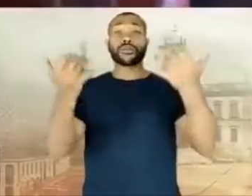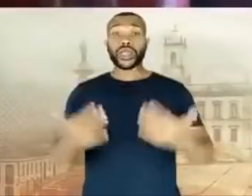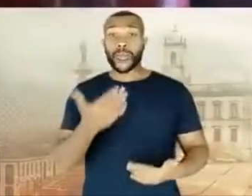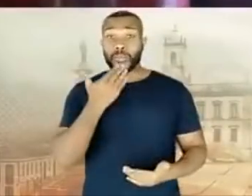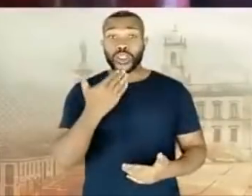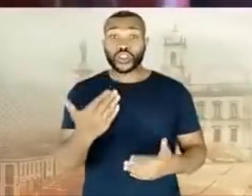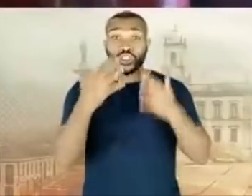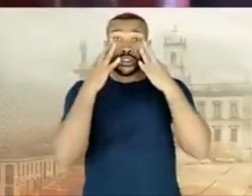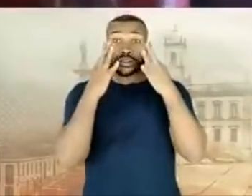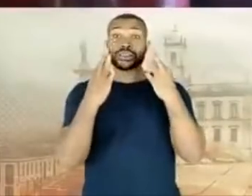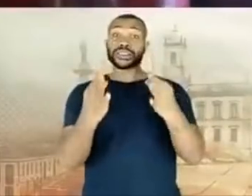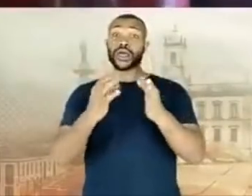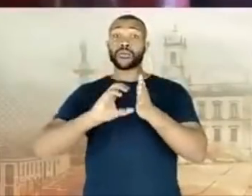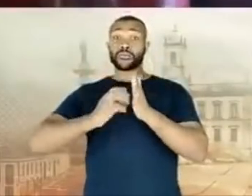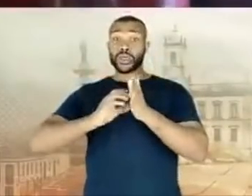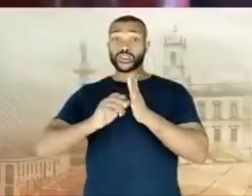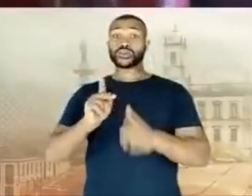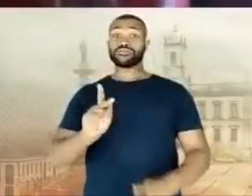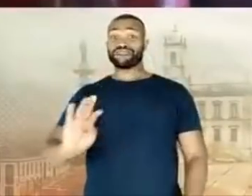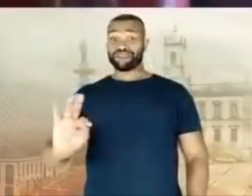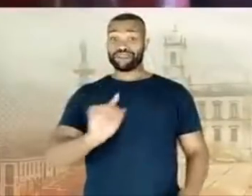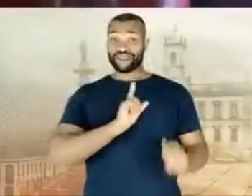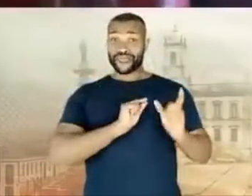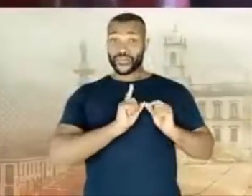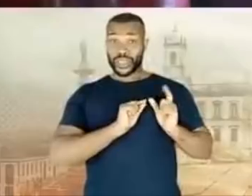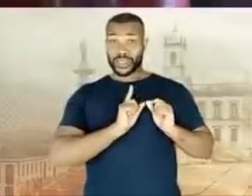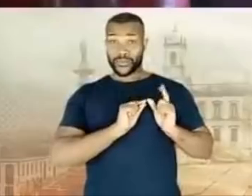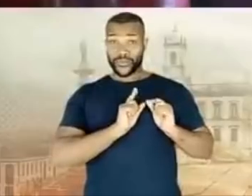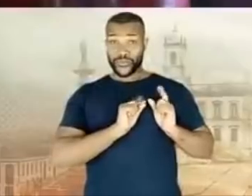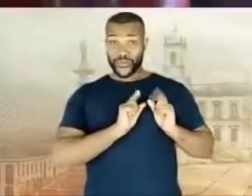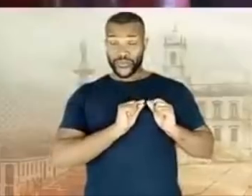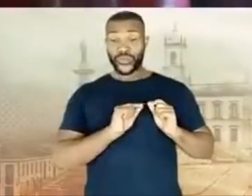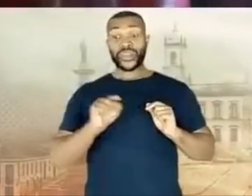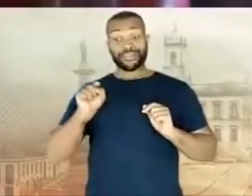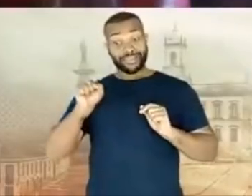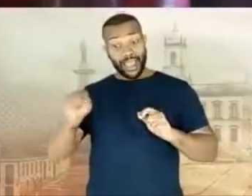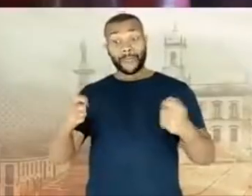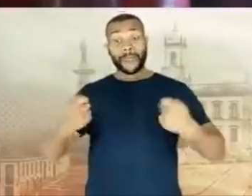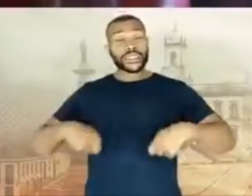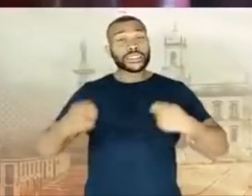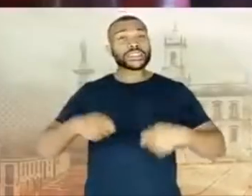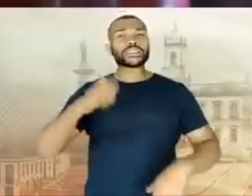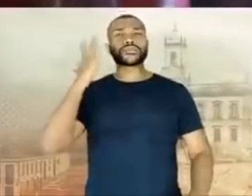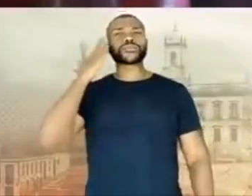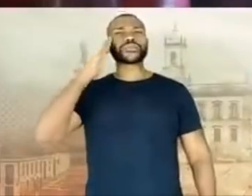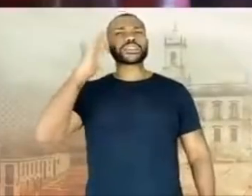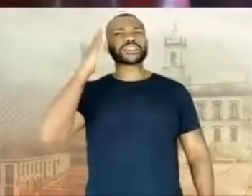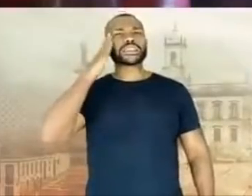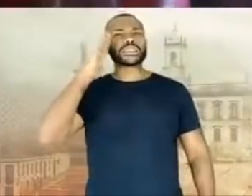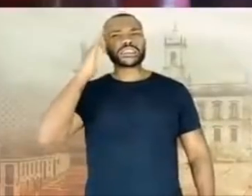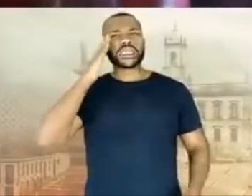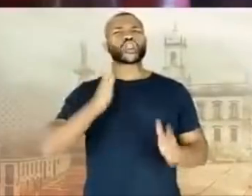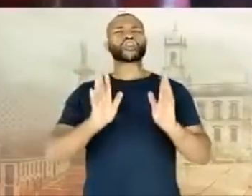Trabalhadores. O Partido dos Trabalhadores tem que compreender, ao completar 41